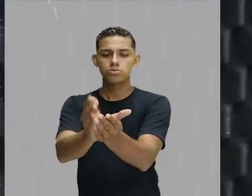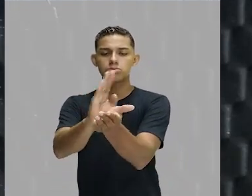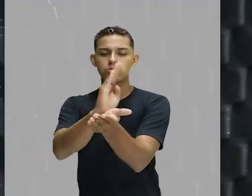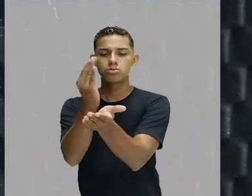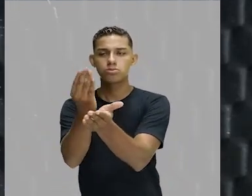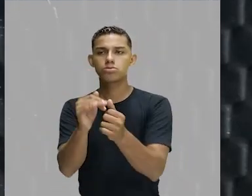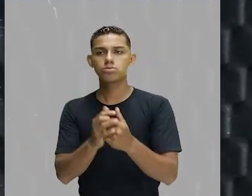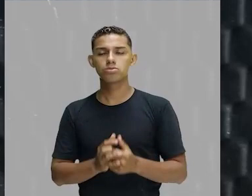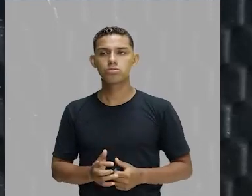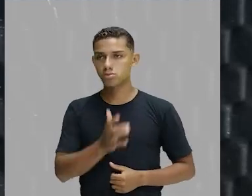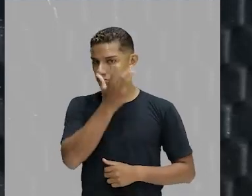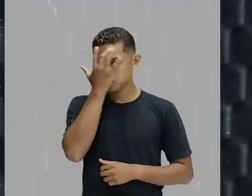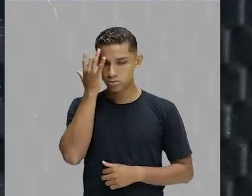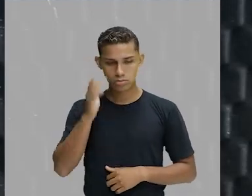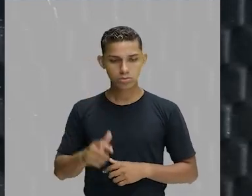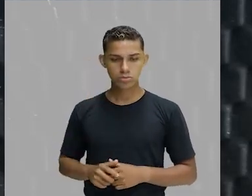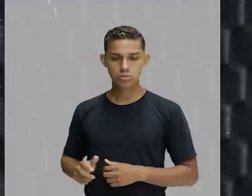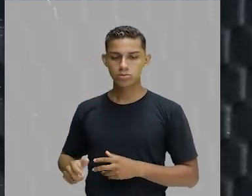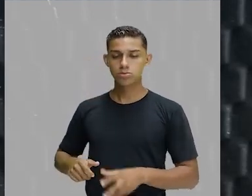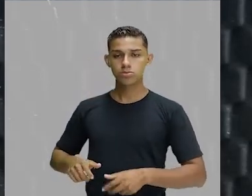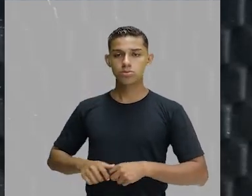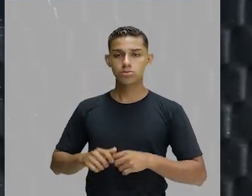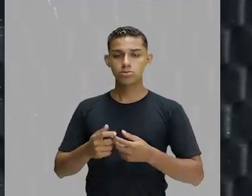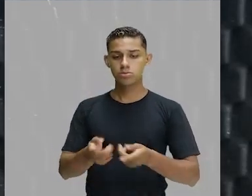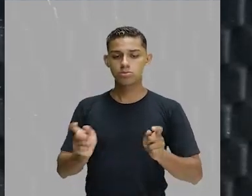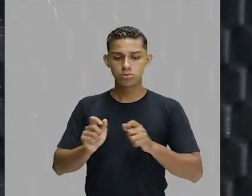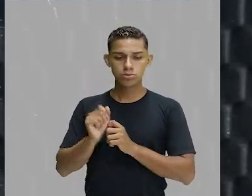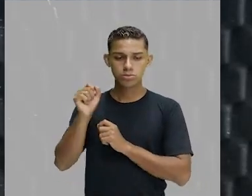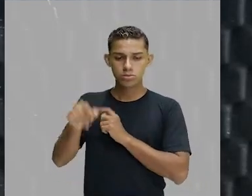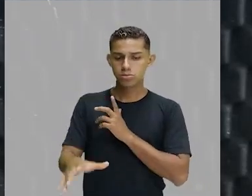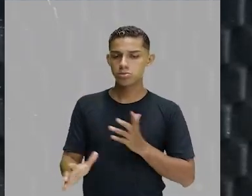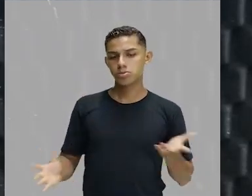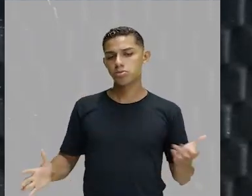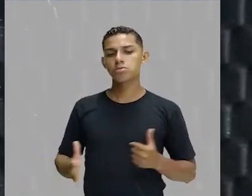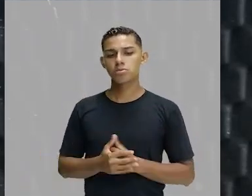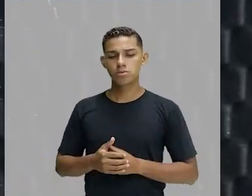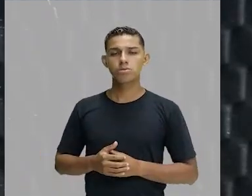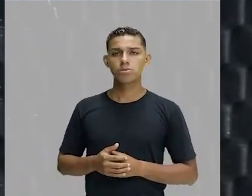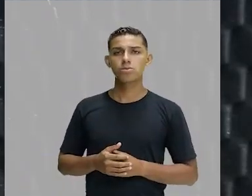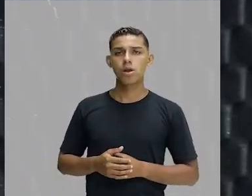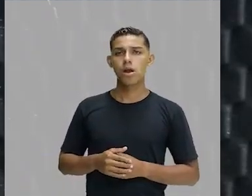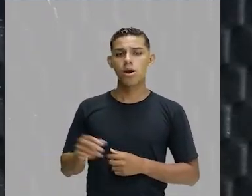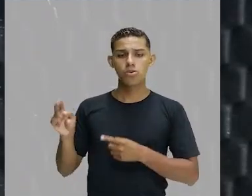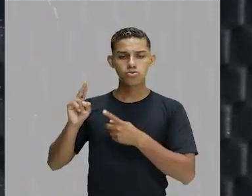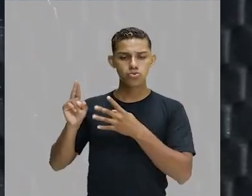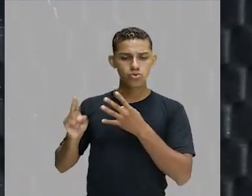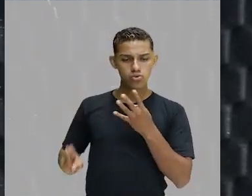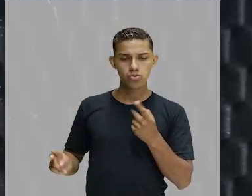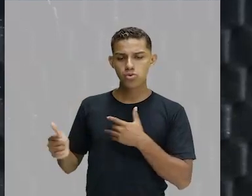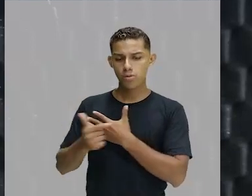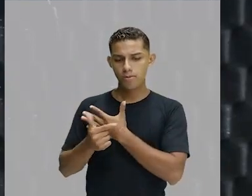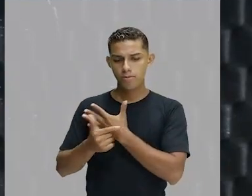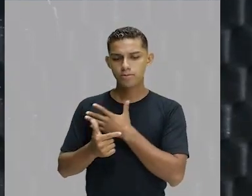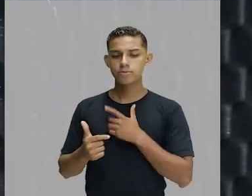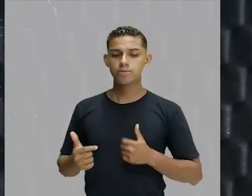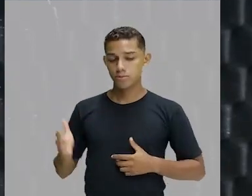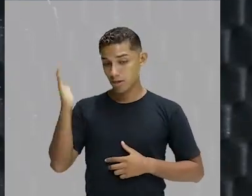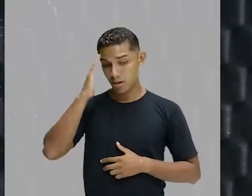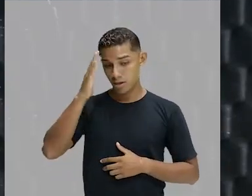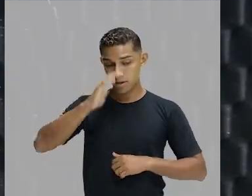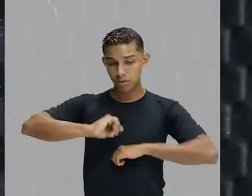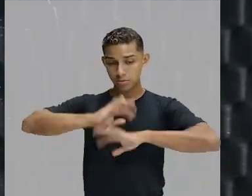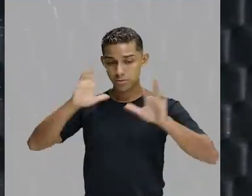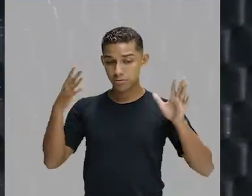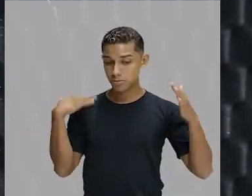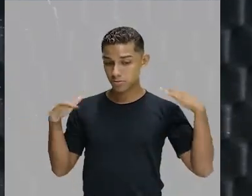aquele que joga âncora. Tem os nomes específicos, não me perguntem, que disso eu não entendo, eu entendo do passeio, de passear.